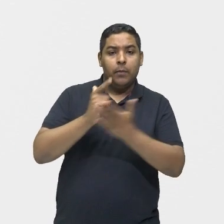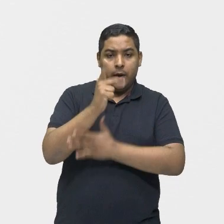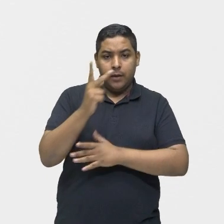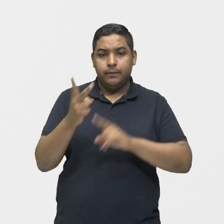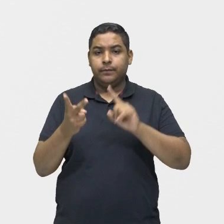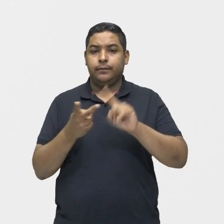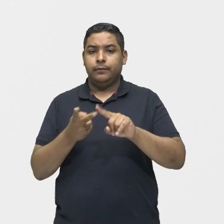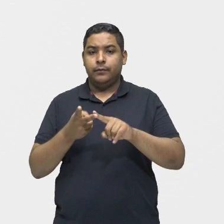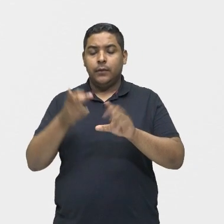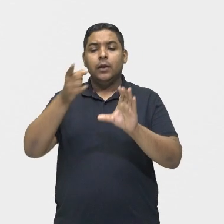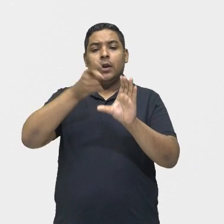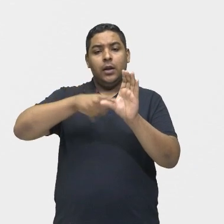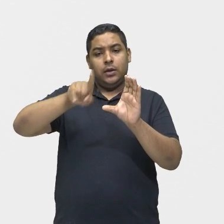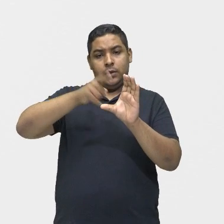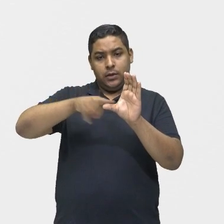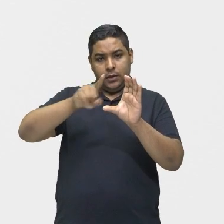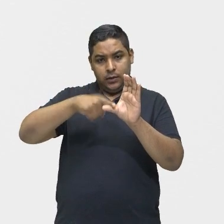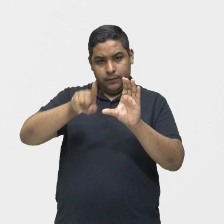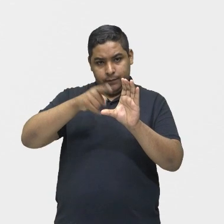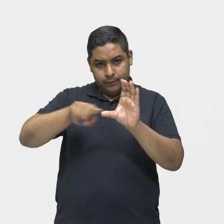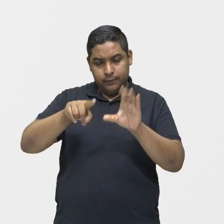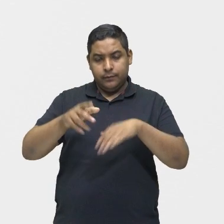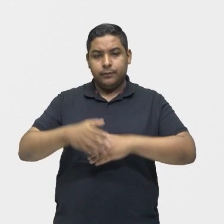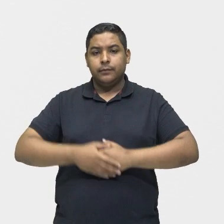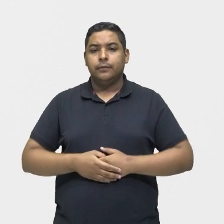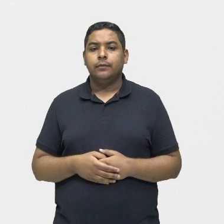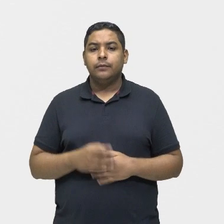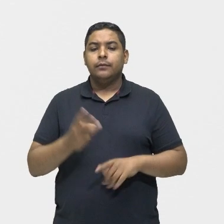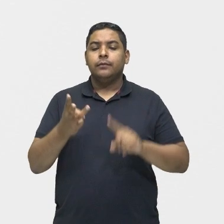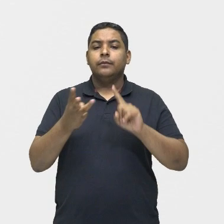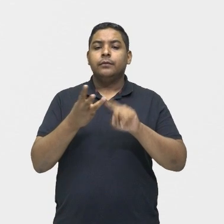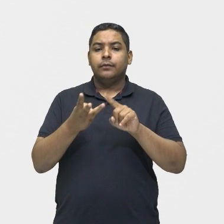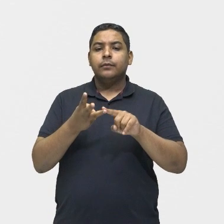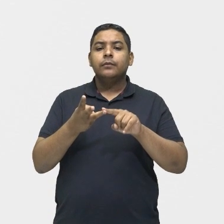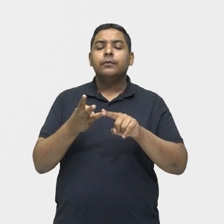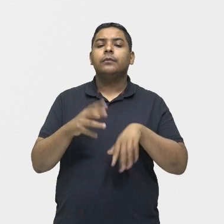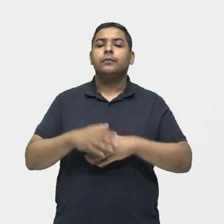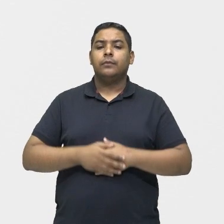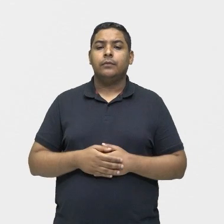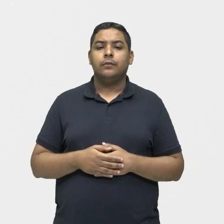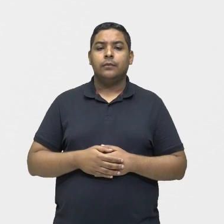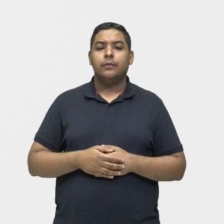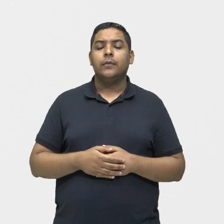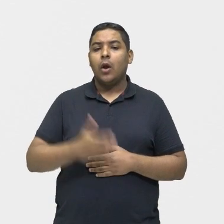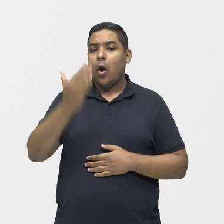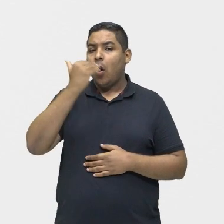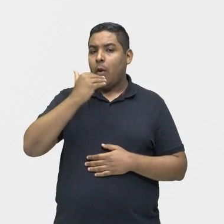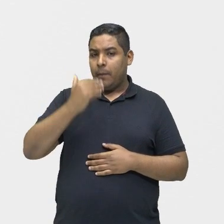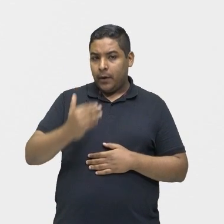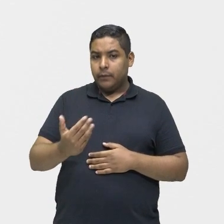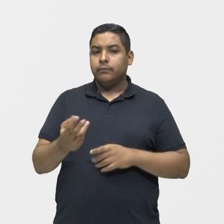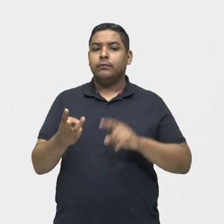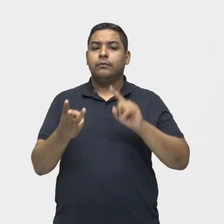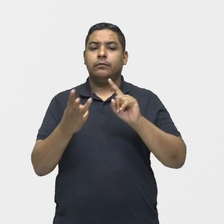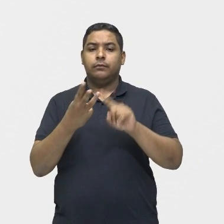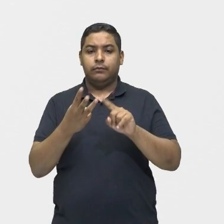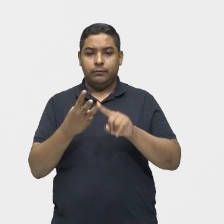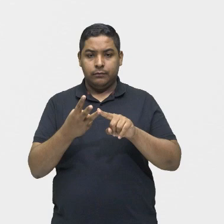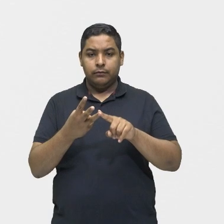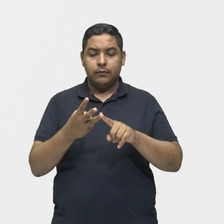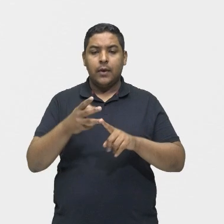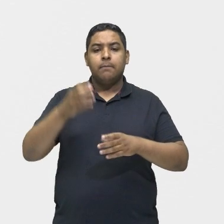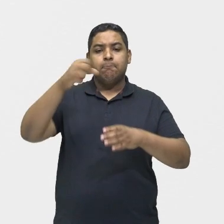comprar, to recycle, que é reciclar, to consume, que é consumir, to plant, que